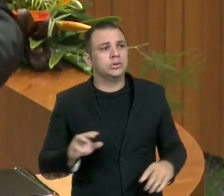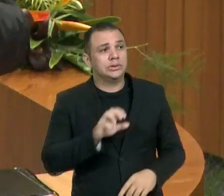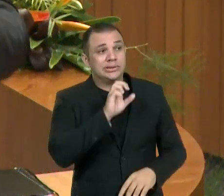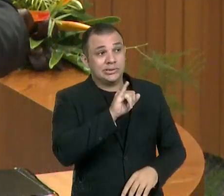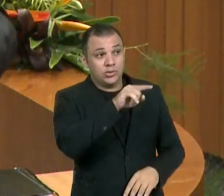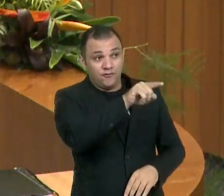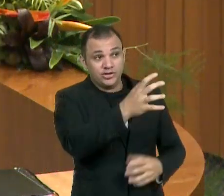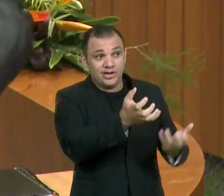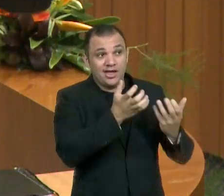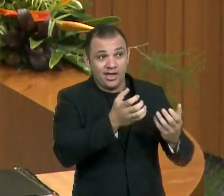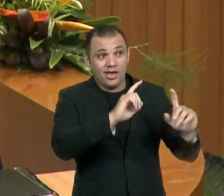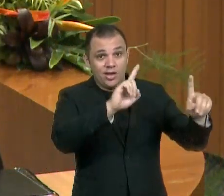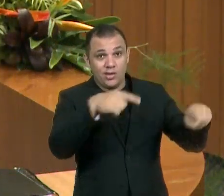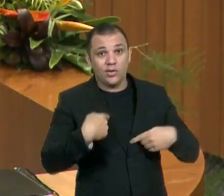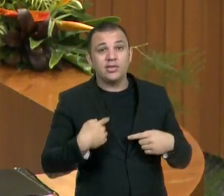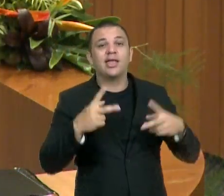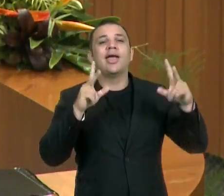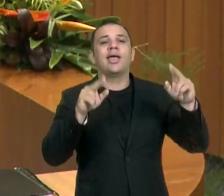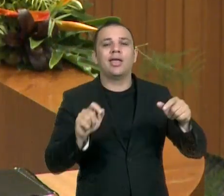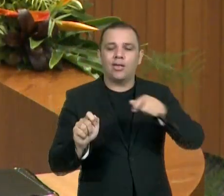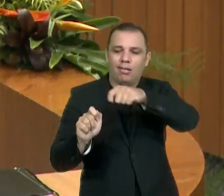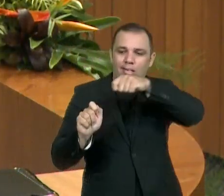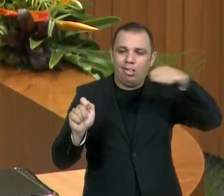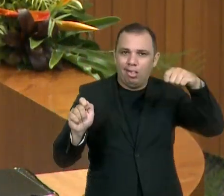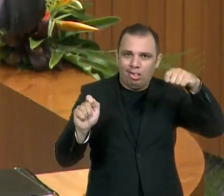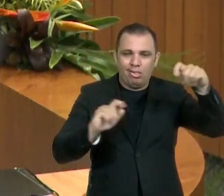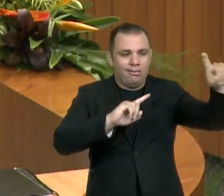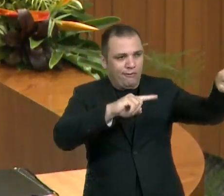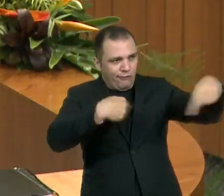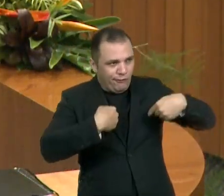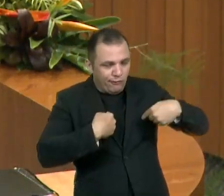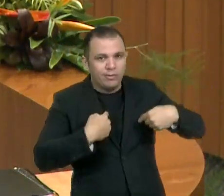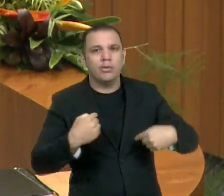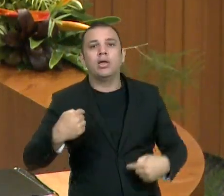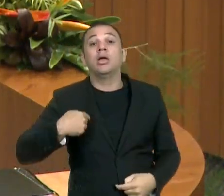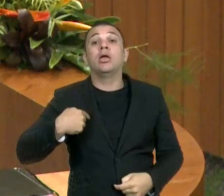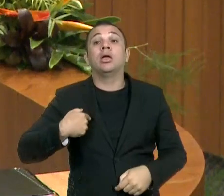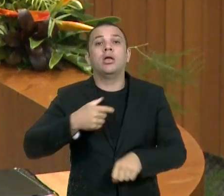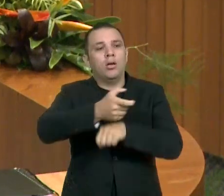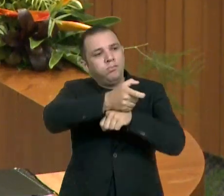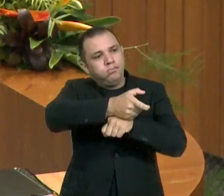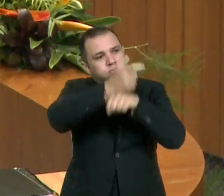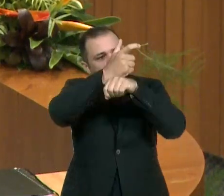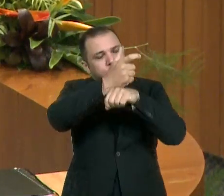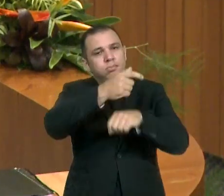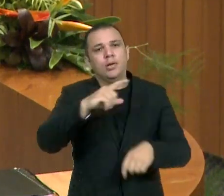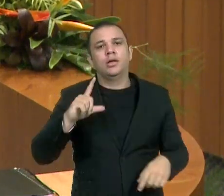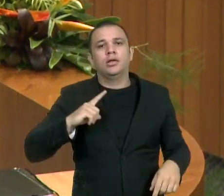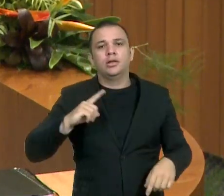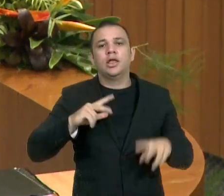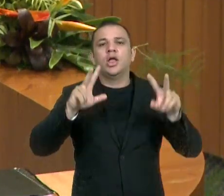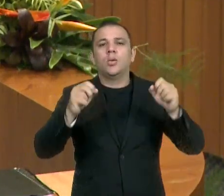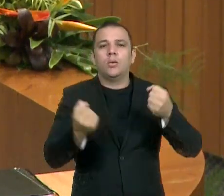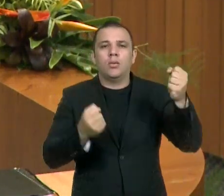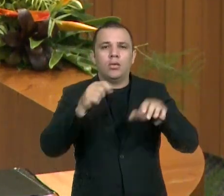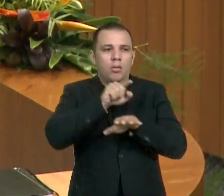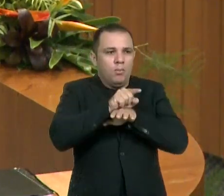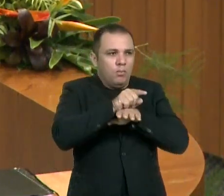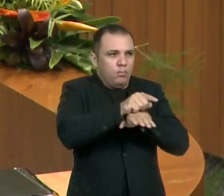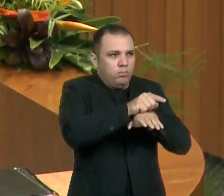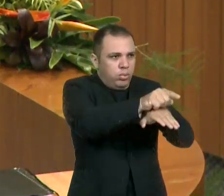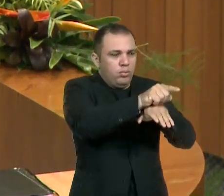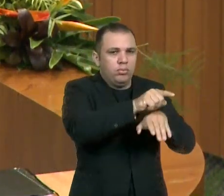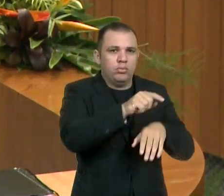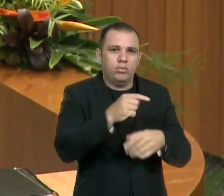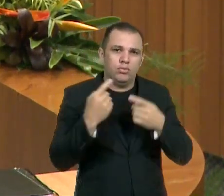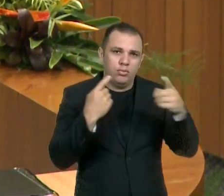com canhão. Meu tanque vai passar por cima de ti, cara. Mexe com a minha mãe. Coloca a minha mãe, a única